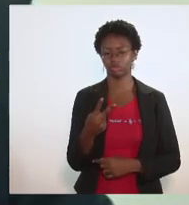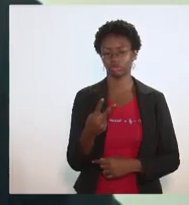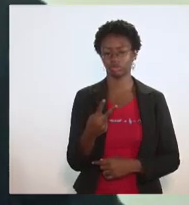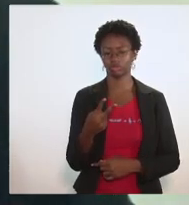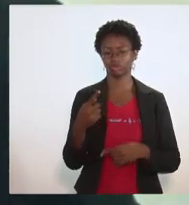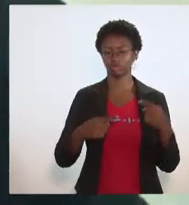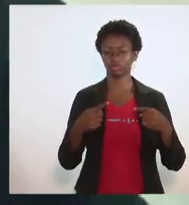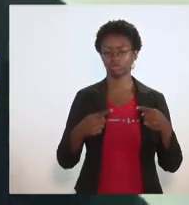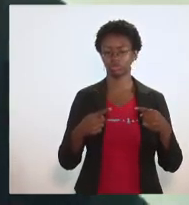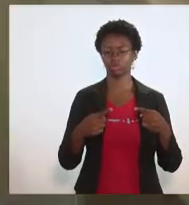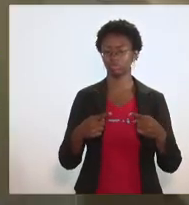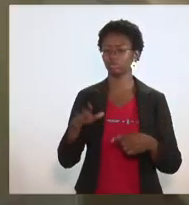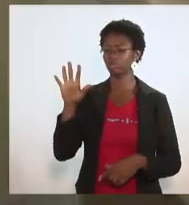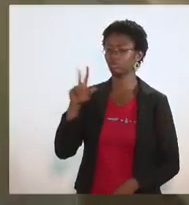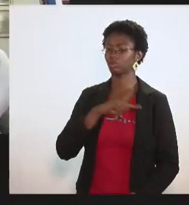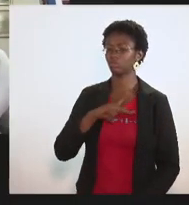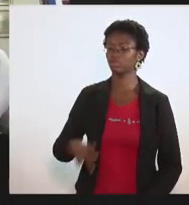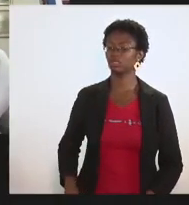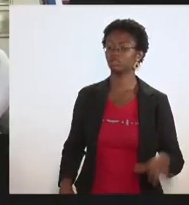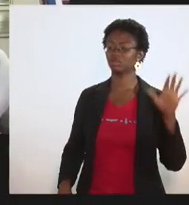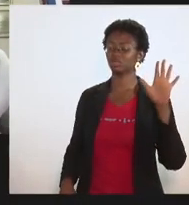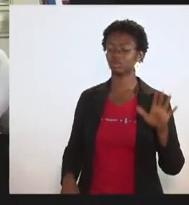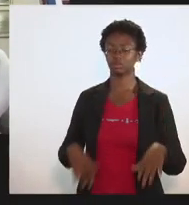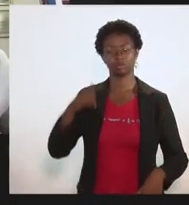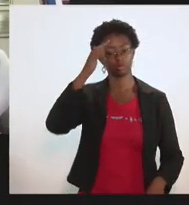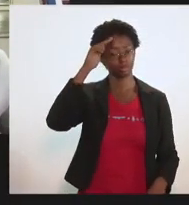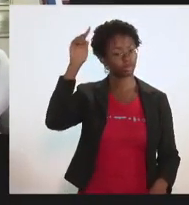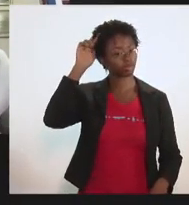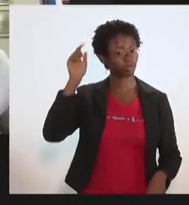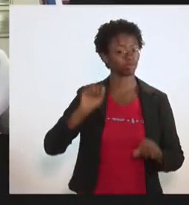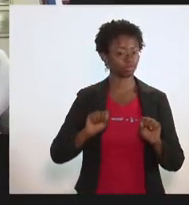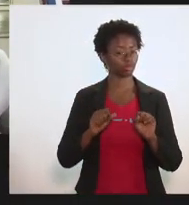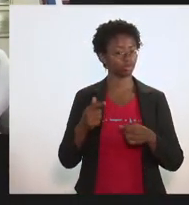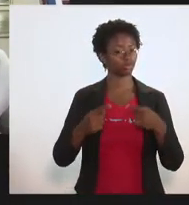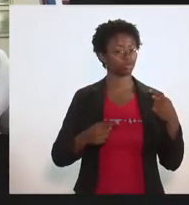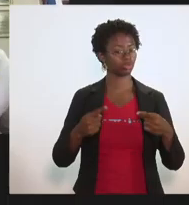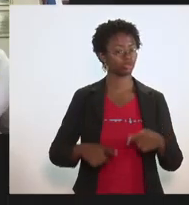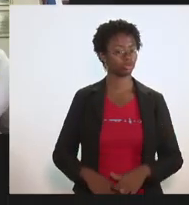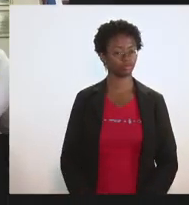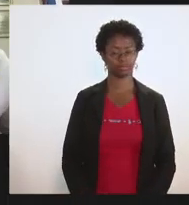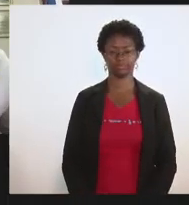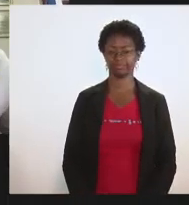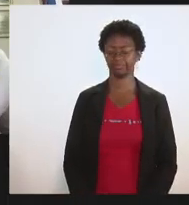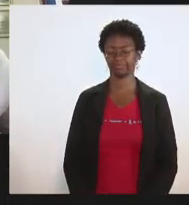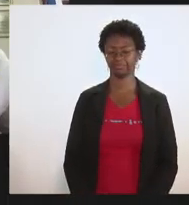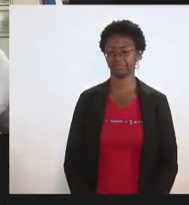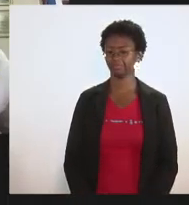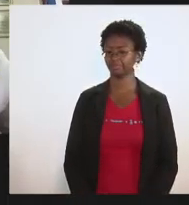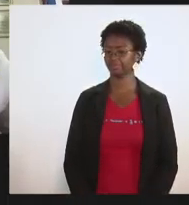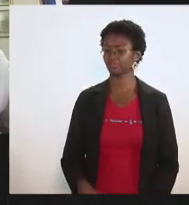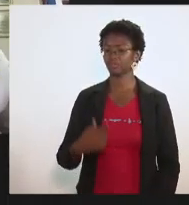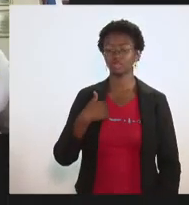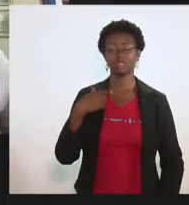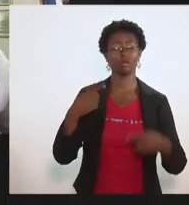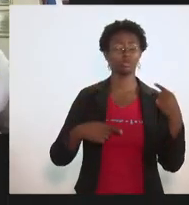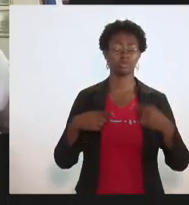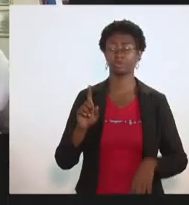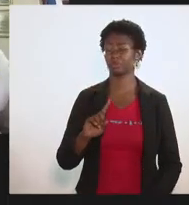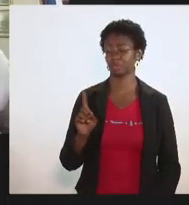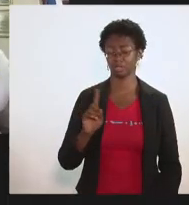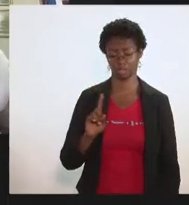Emendas de plenário, projeto de lei 21-22-2013, autoria do deputado André Corrêa. O parecer é favorável à emenda 1 e contrário à emenda